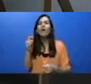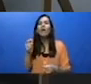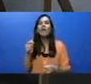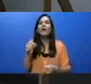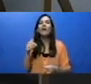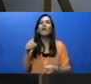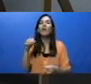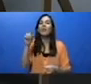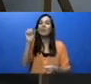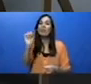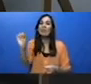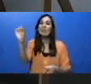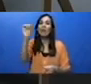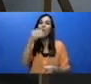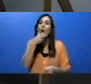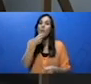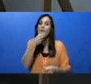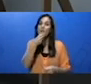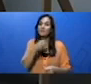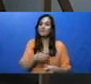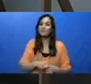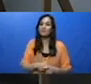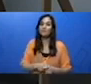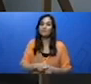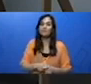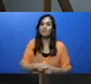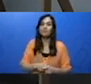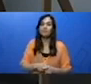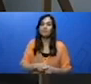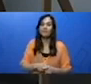Quinta jogada. Então, olha lá.